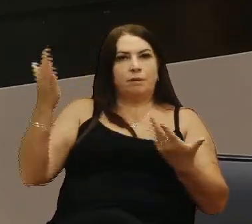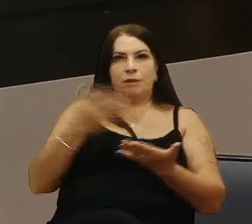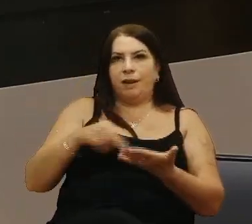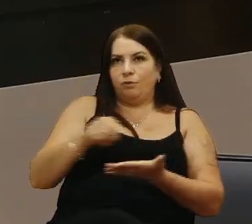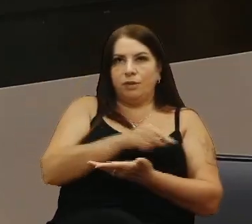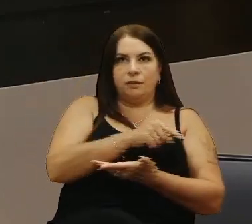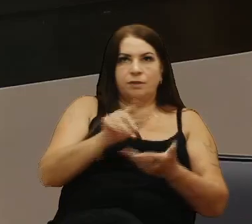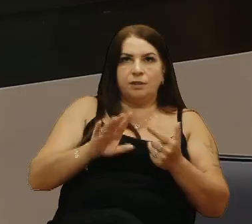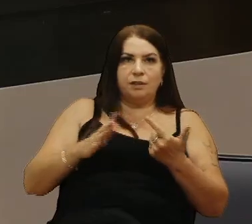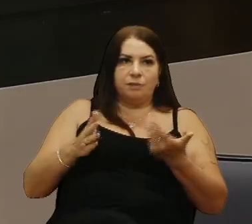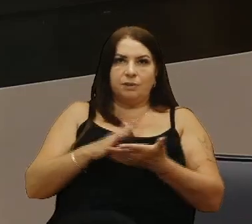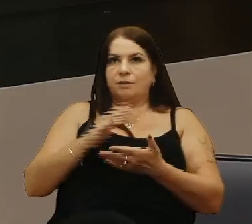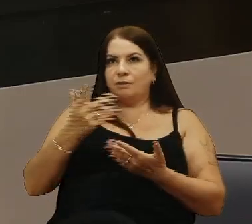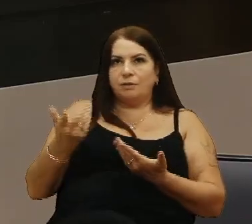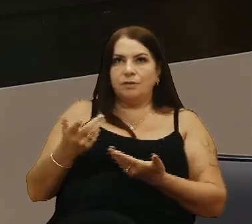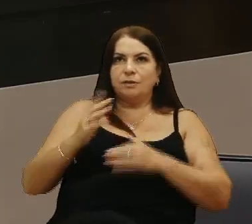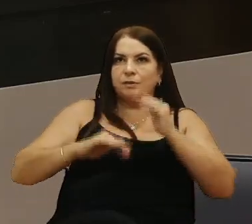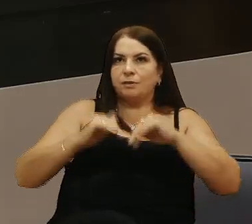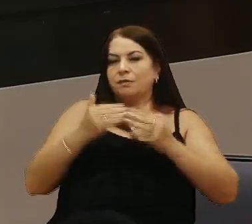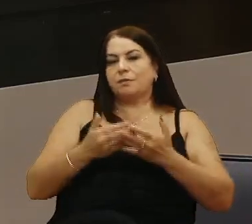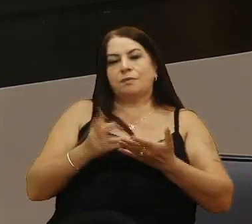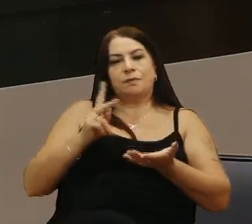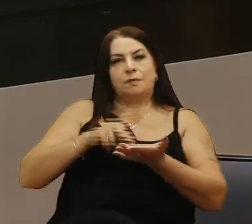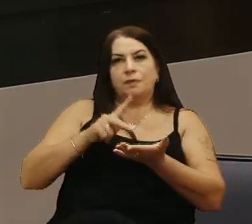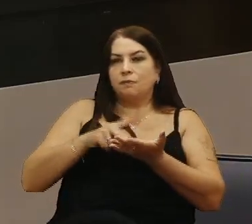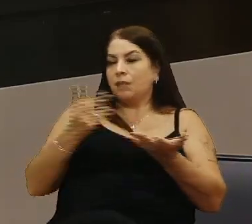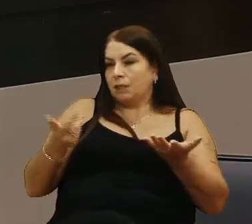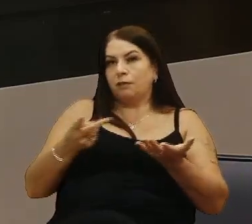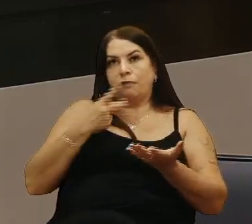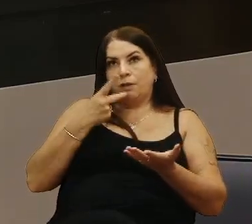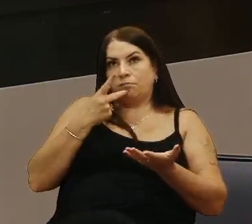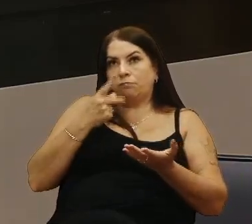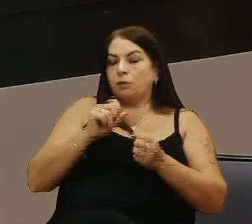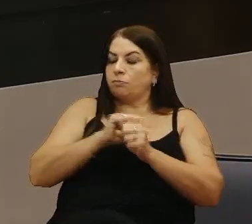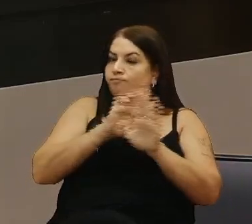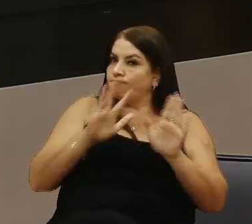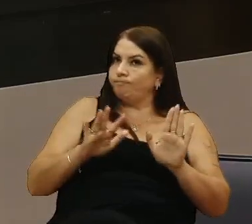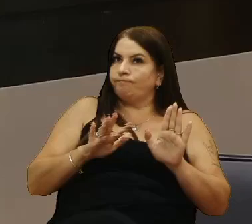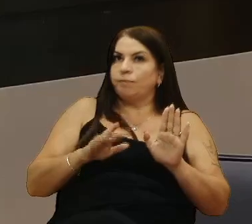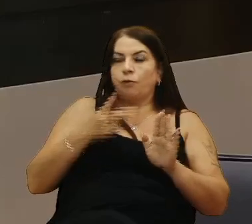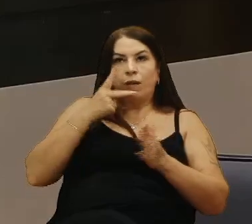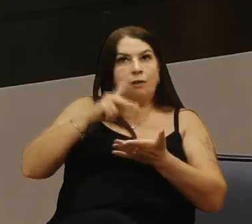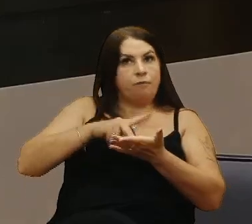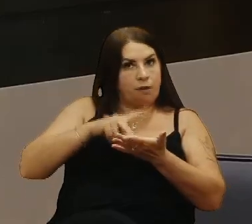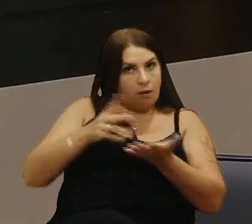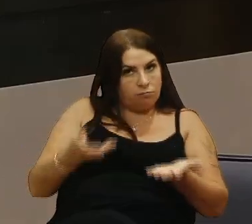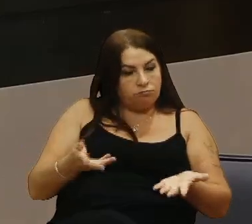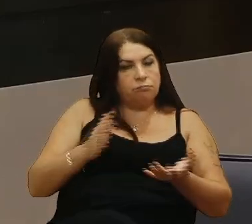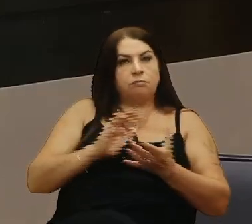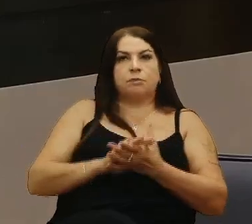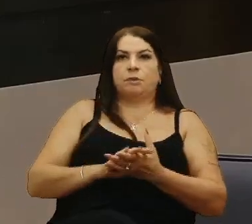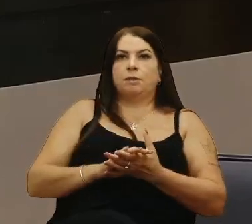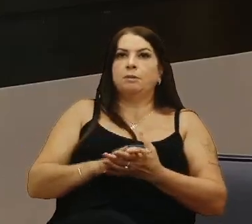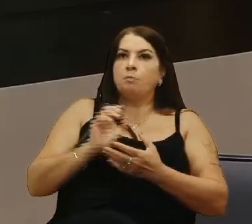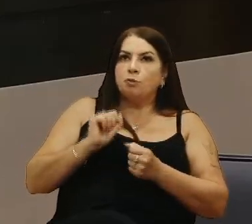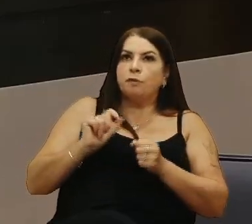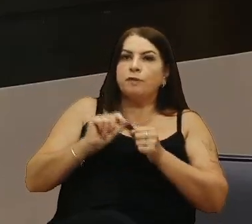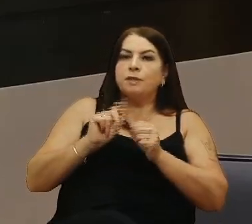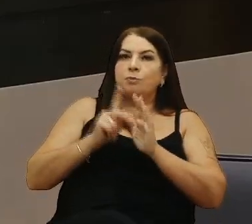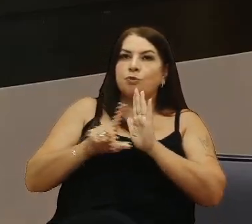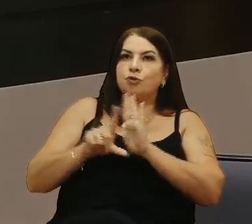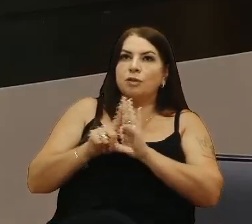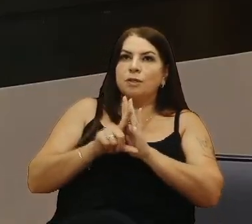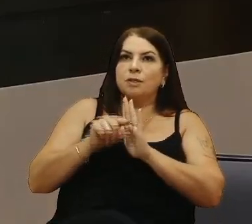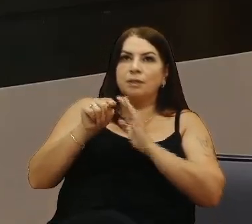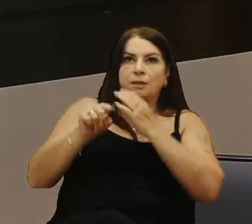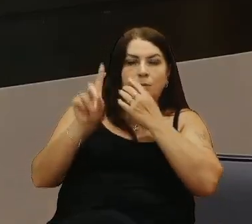que não existe isso na prática, né? Na verdade, sendo bem sincero aqui, eu sou transparente, estou sendo sincero. Daria para nós fazer um projeto por dia